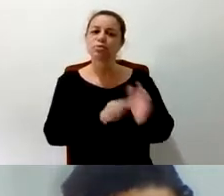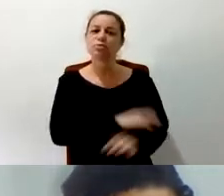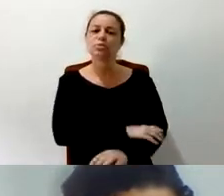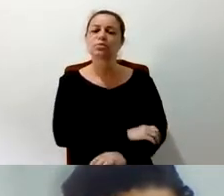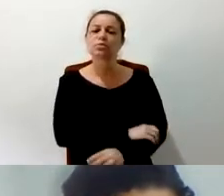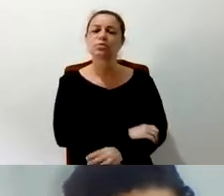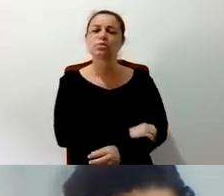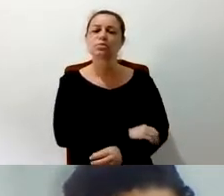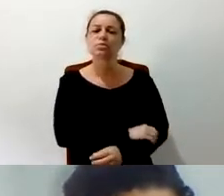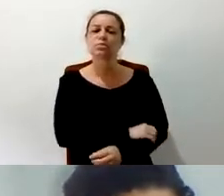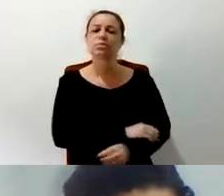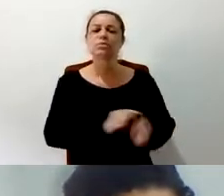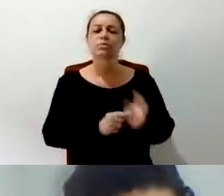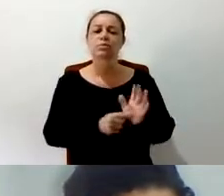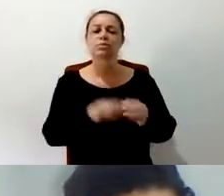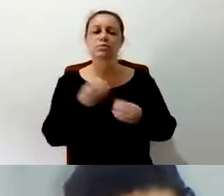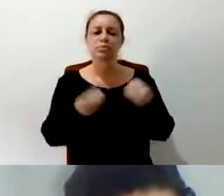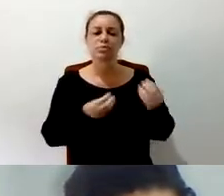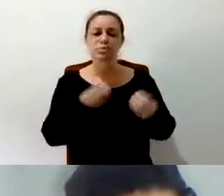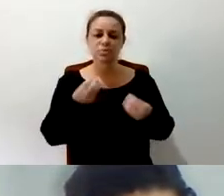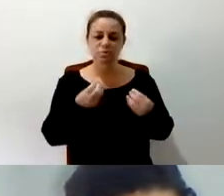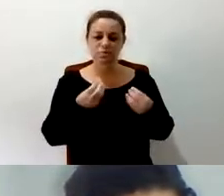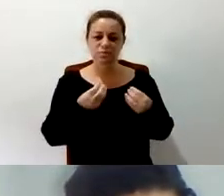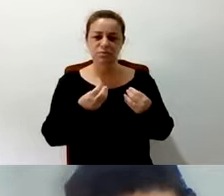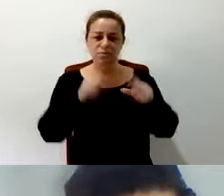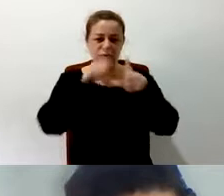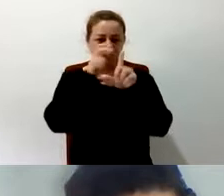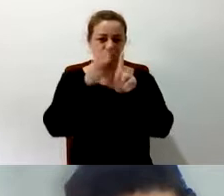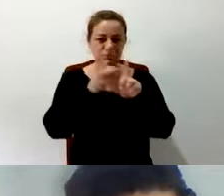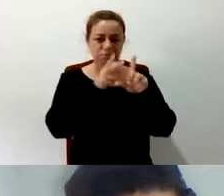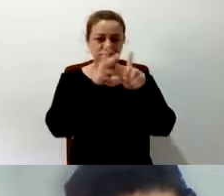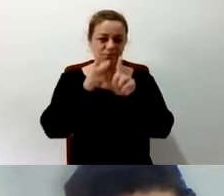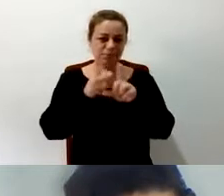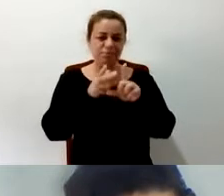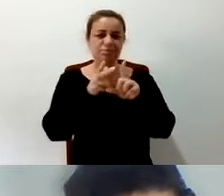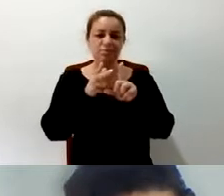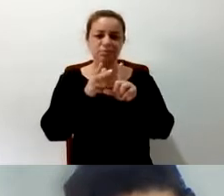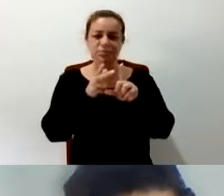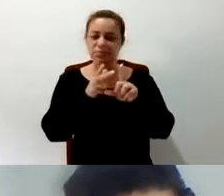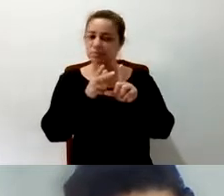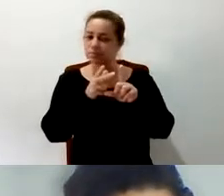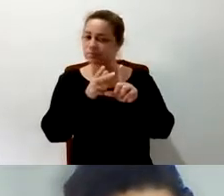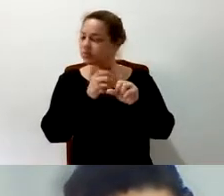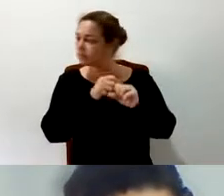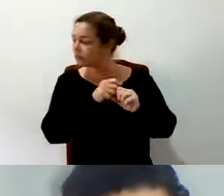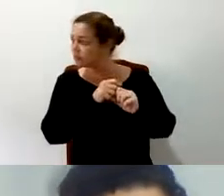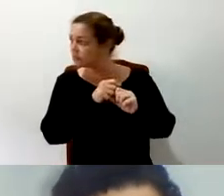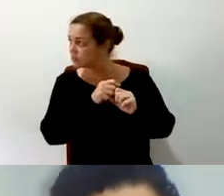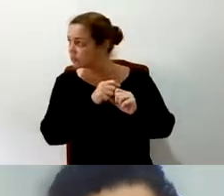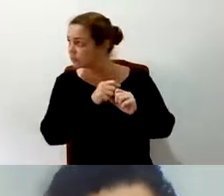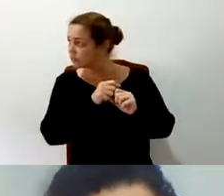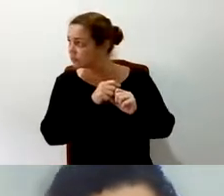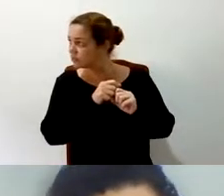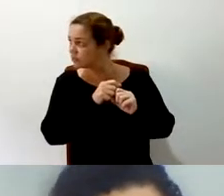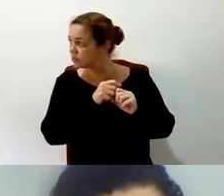a gravação, não vão? A gravação a gente consegue ver depois? Então, é um sistema meio novo aqui que a gente